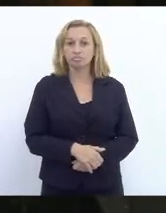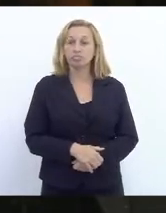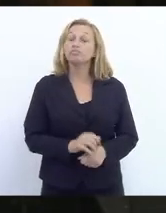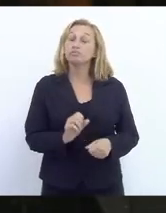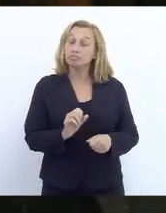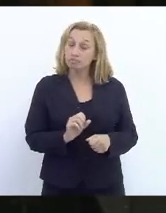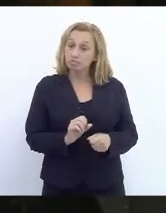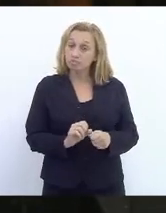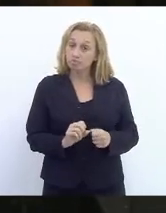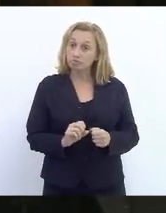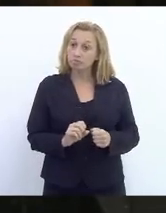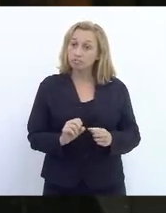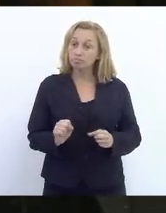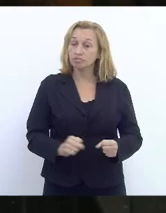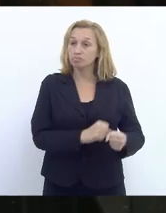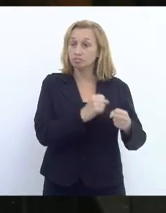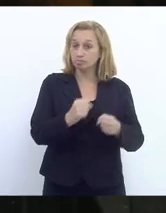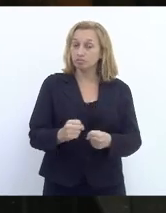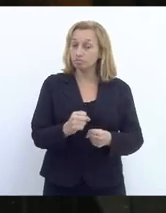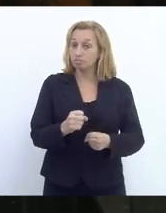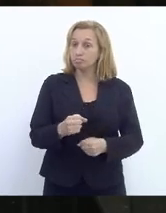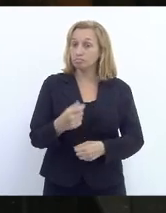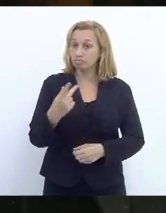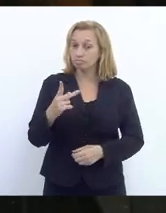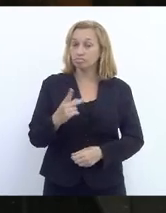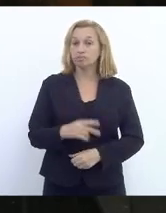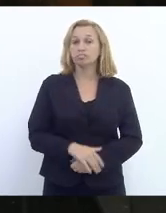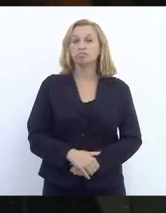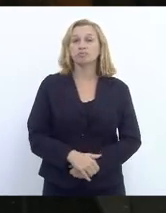função dos seus poderes bélicos